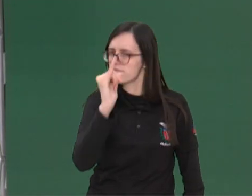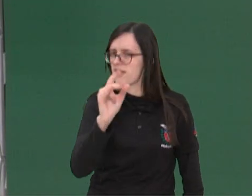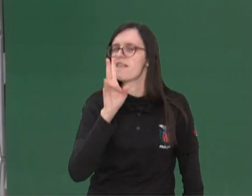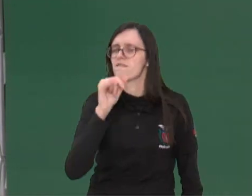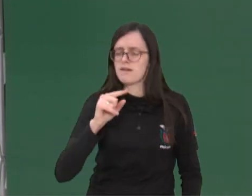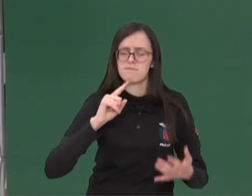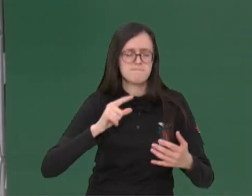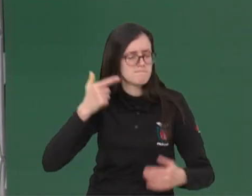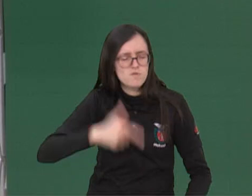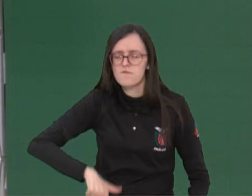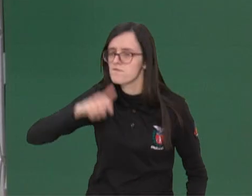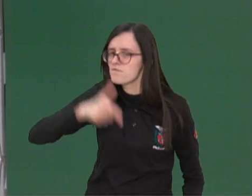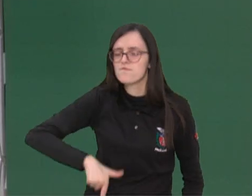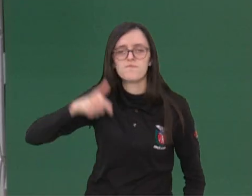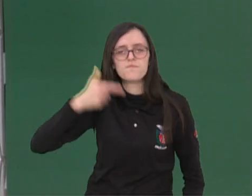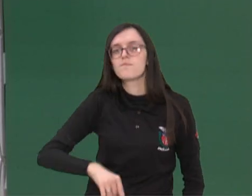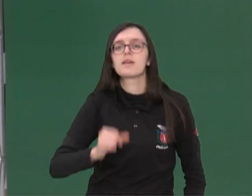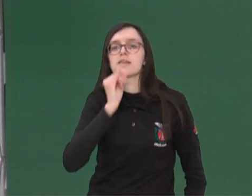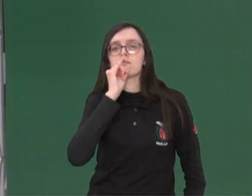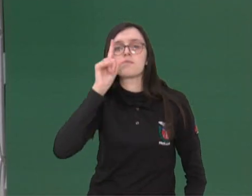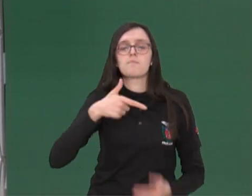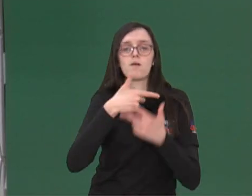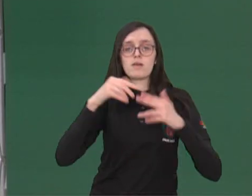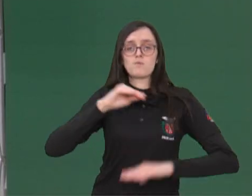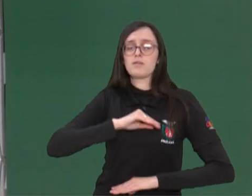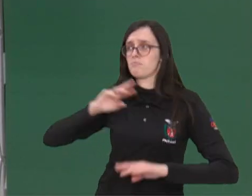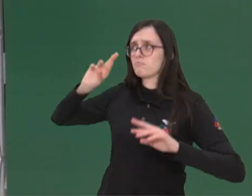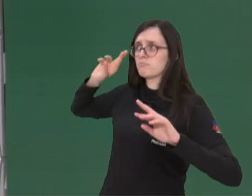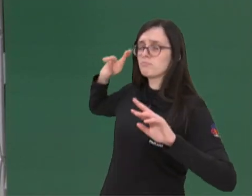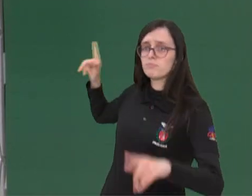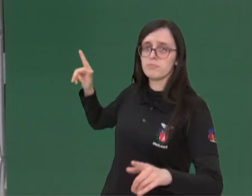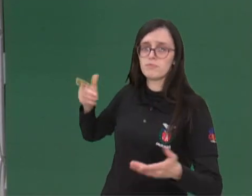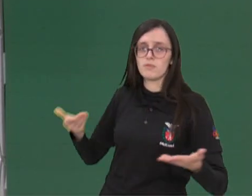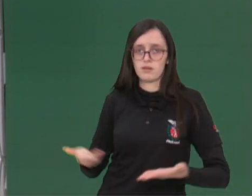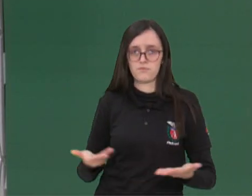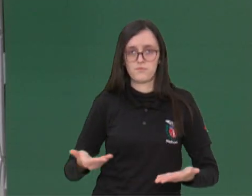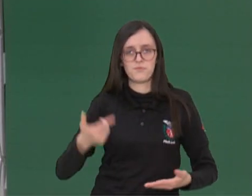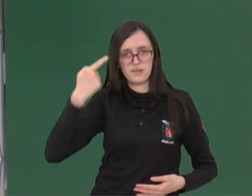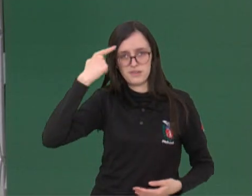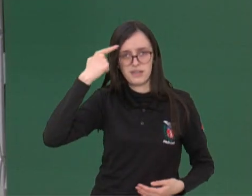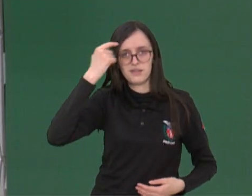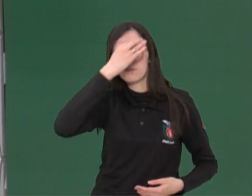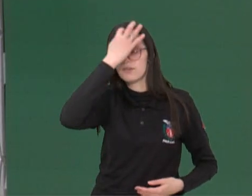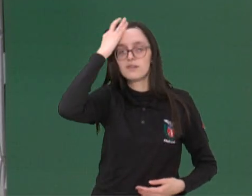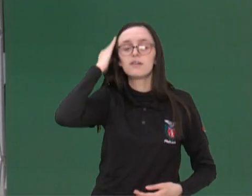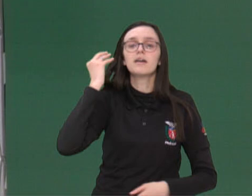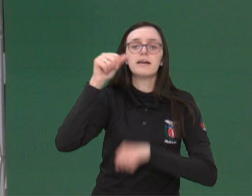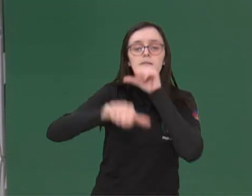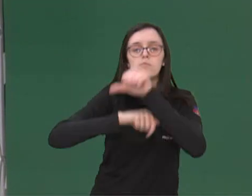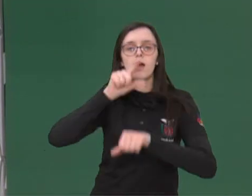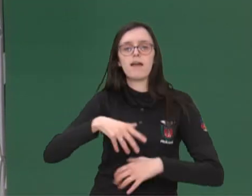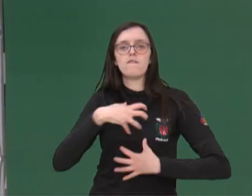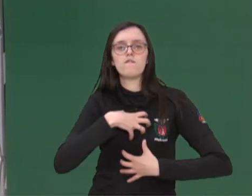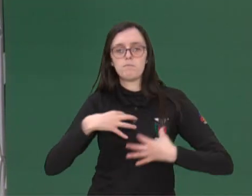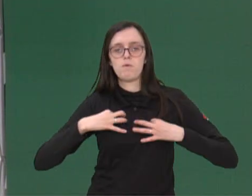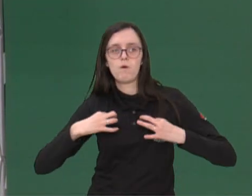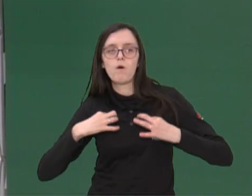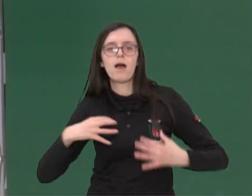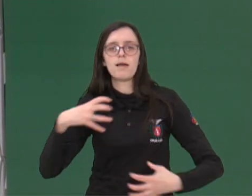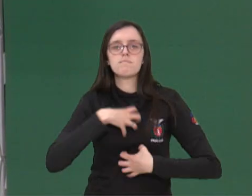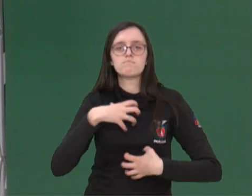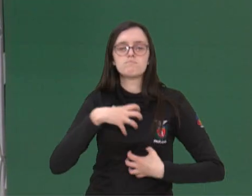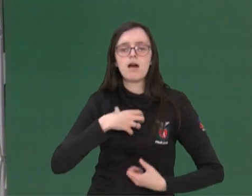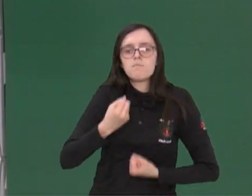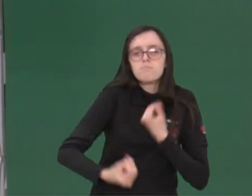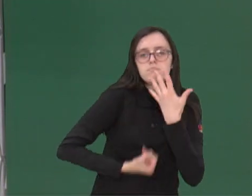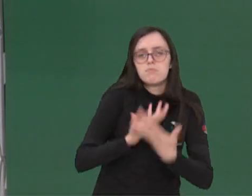mais isso com exemplos, com situações de causa própria. Essas mudanças no modo de se vestir, no modo de falar,